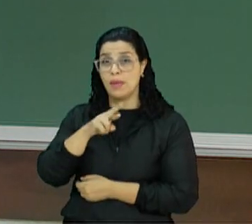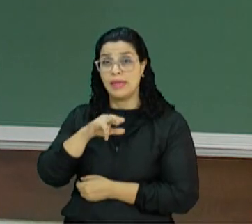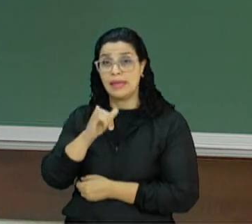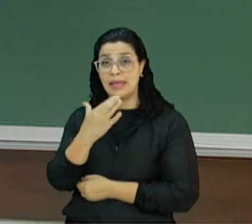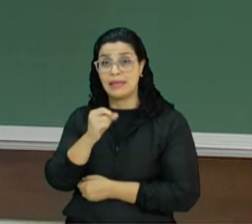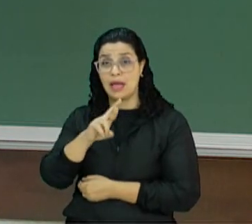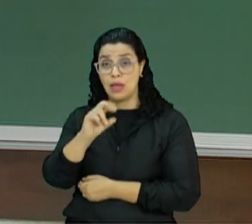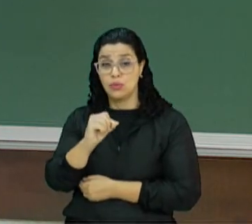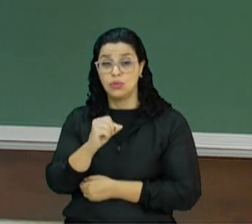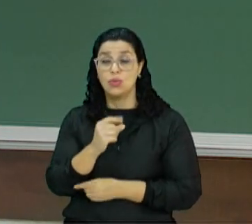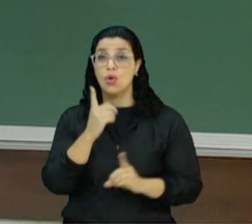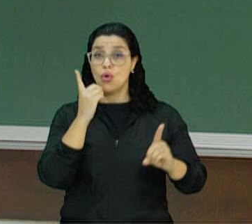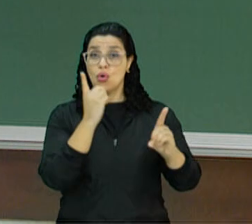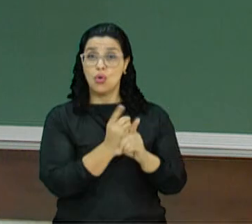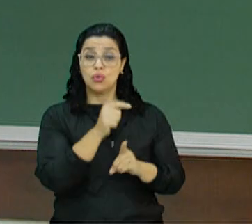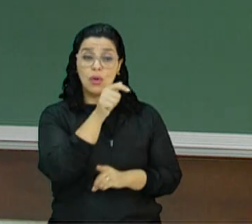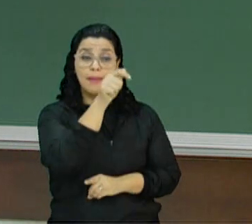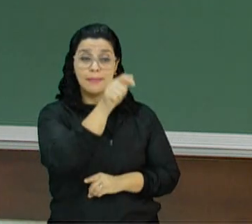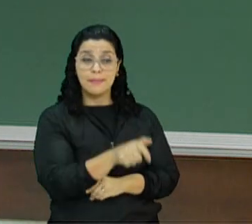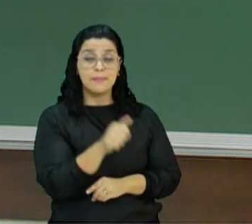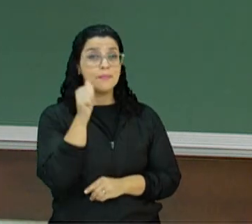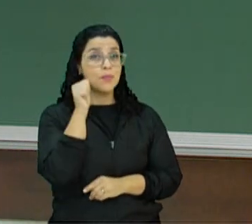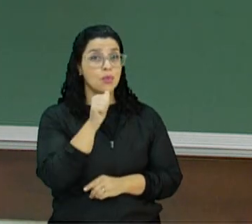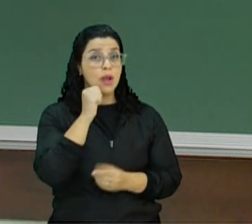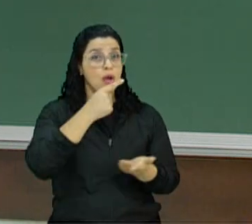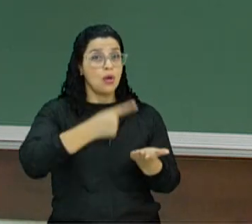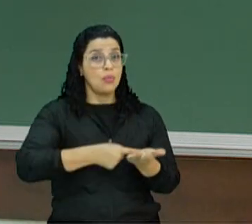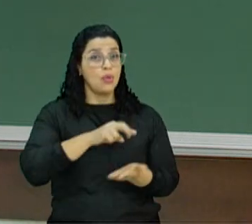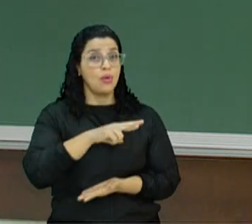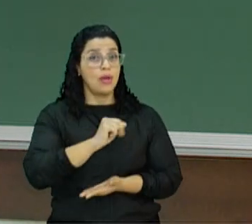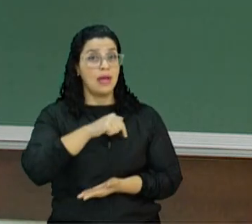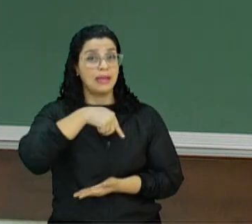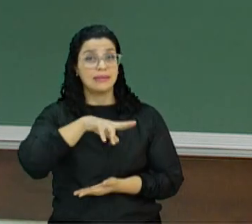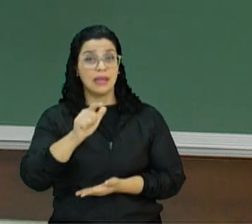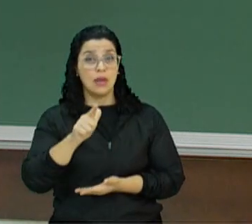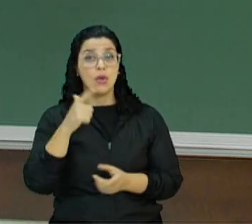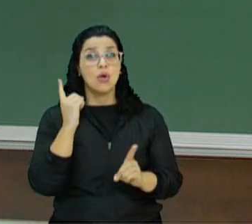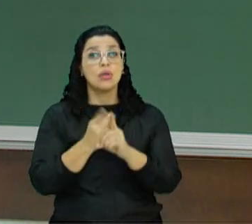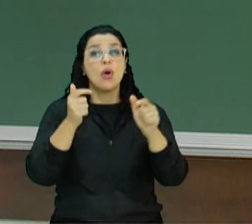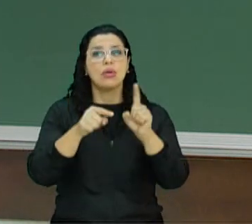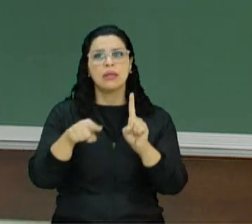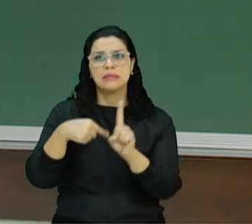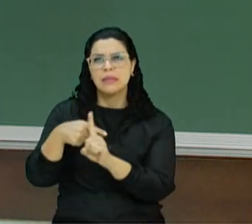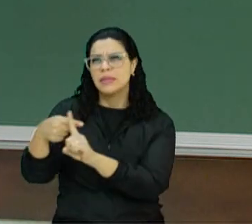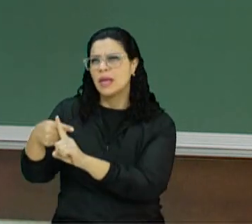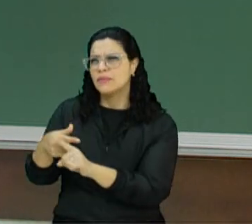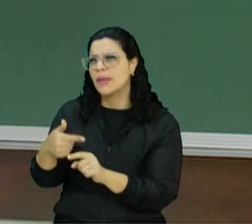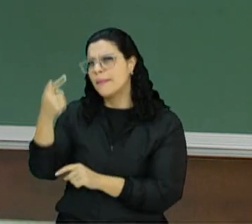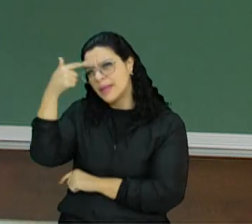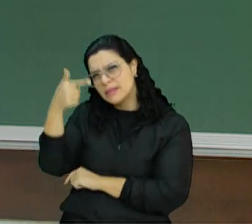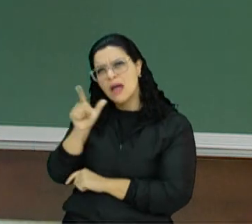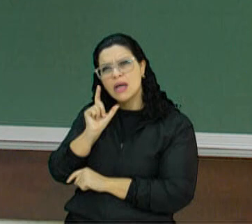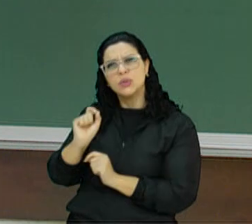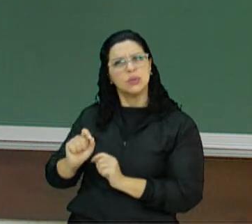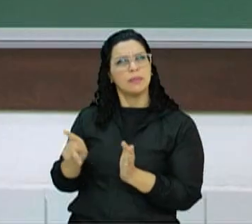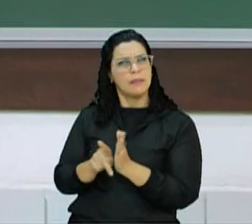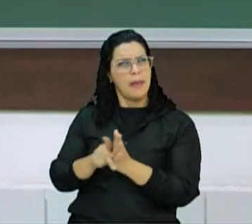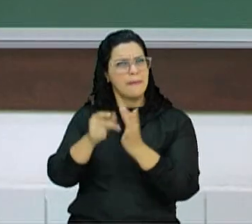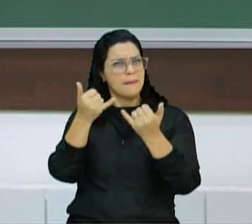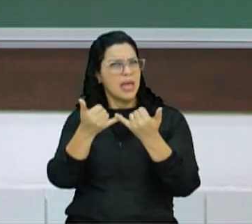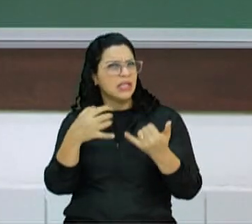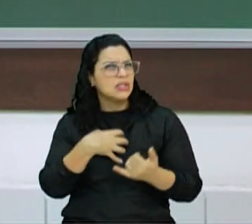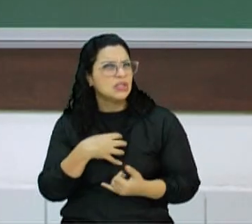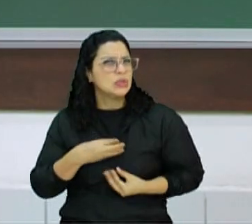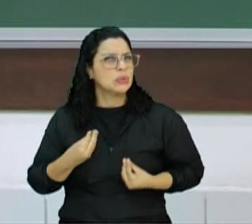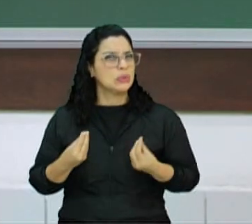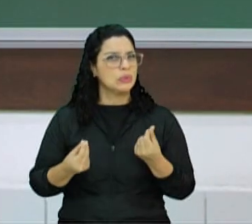Raquel para se encontrar em um cemitério. O que vocês acham que já nos antecipa esse encontro? A princípio, algo